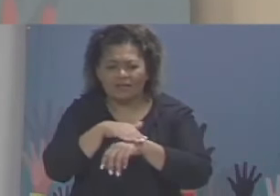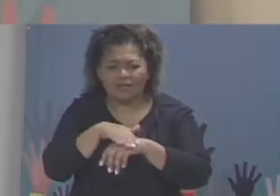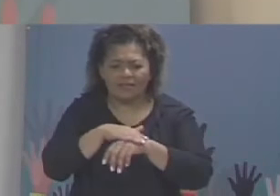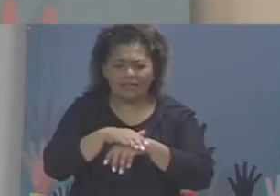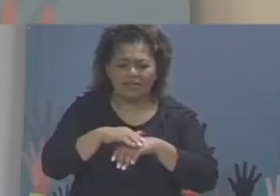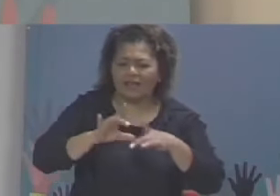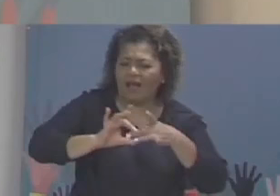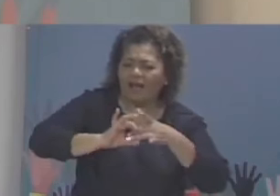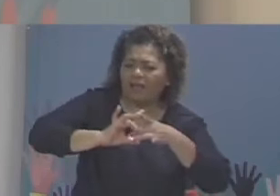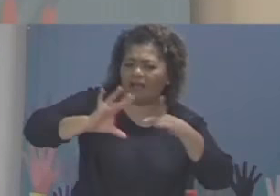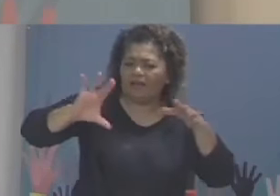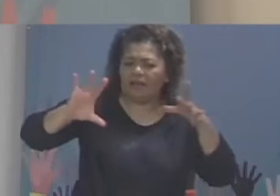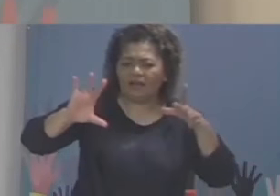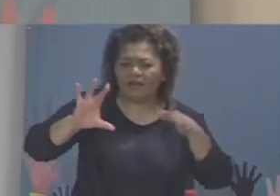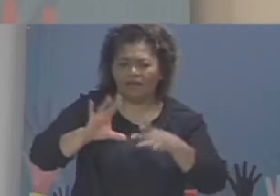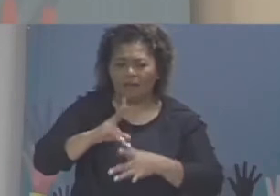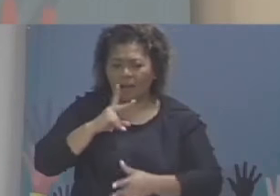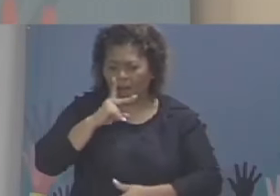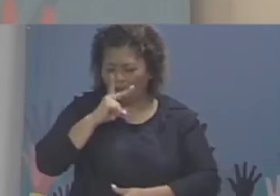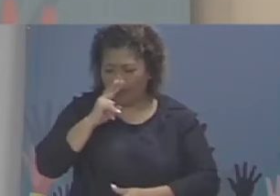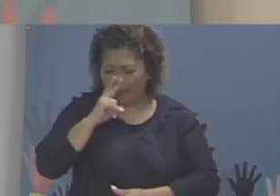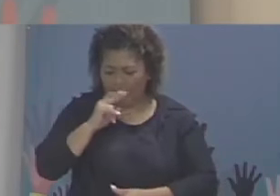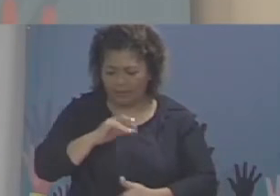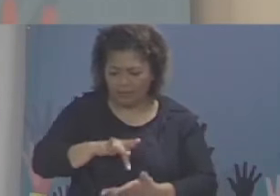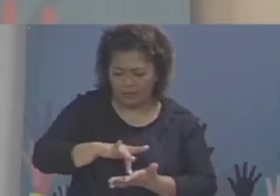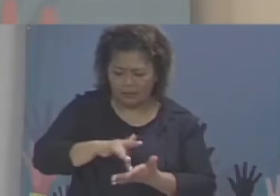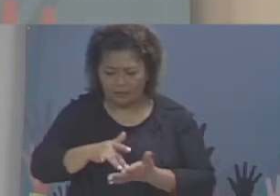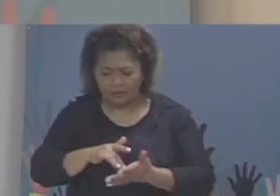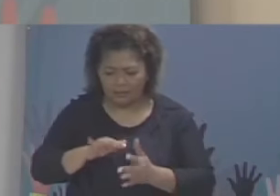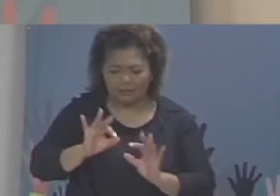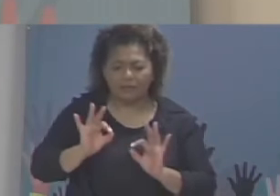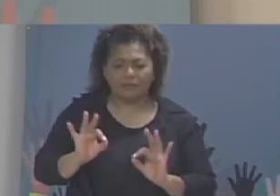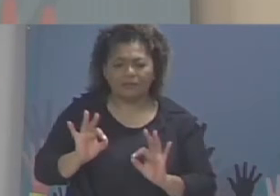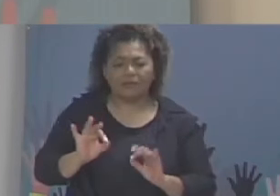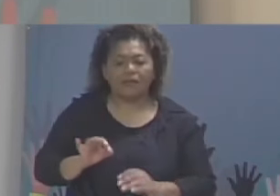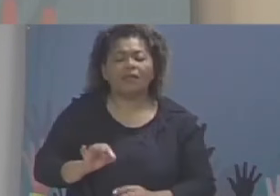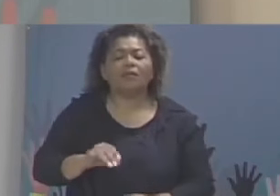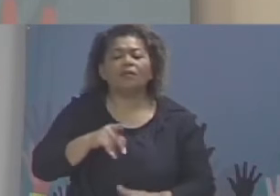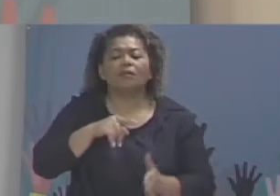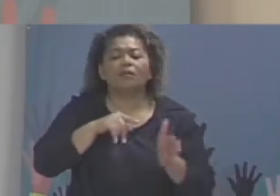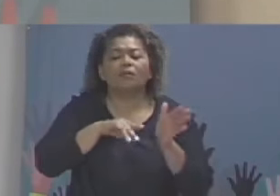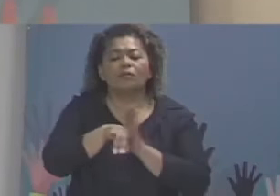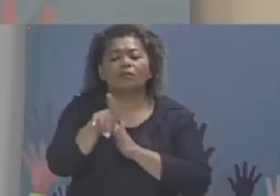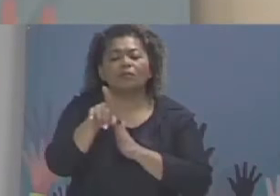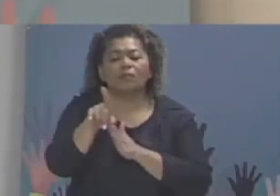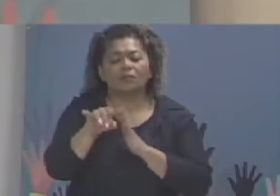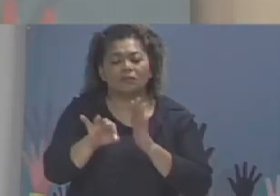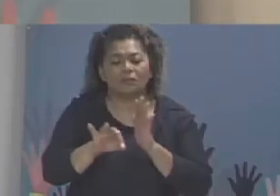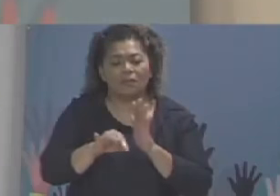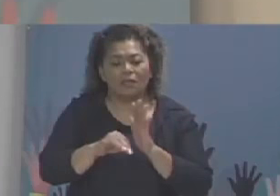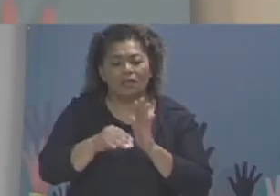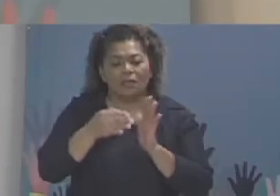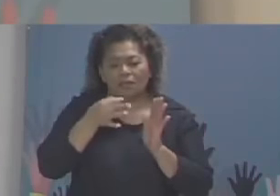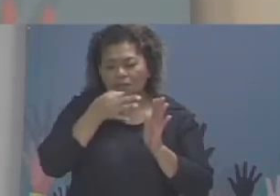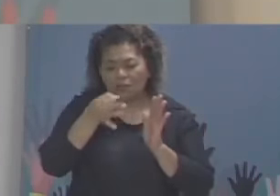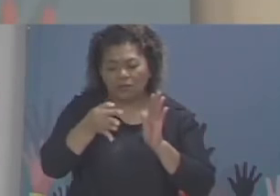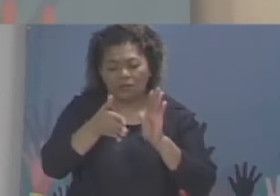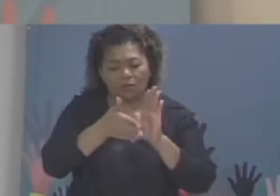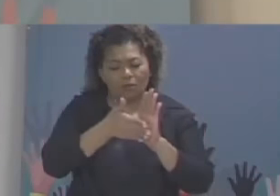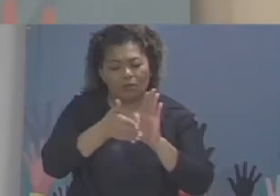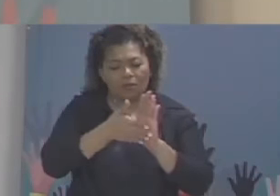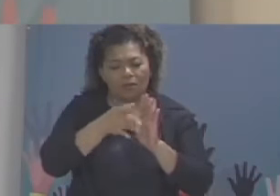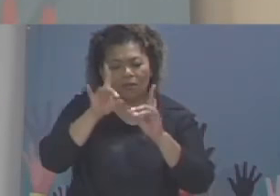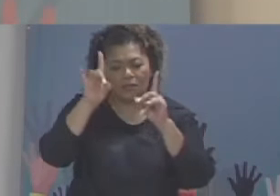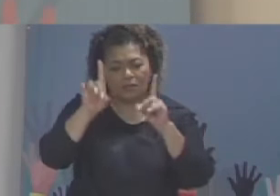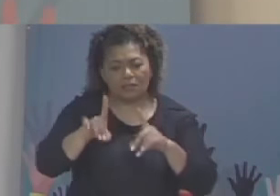dia, nós vemos que parece que isso balança. Qual que é a nossa proposta, especificamente, a direitos humanos? Todas. Todas pelo seguinte.